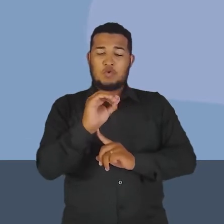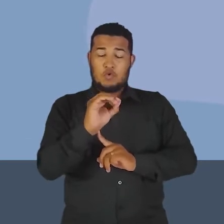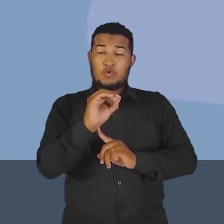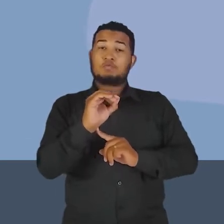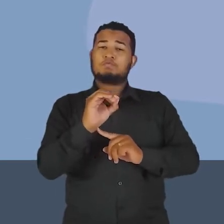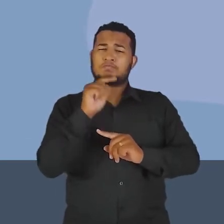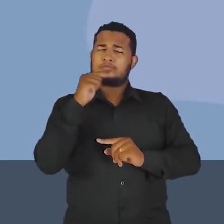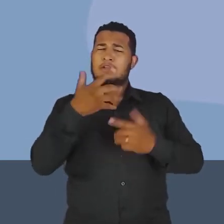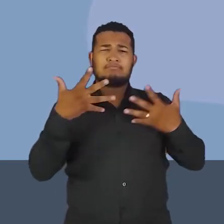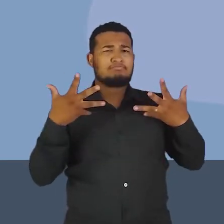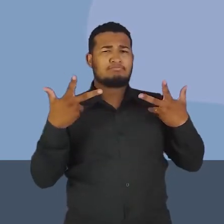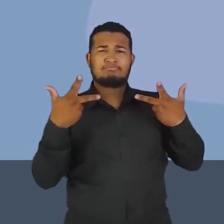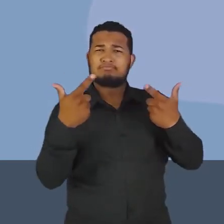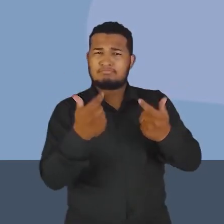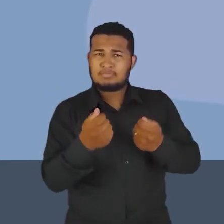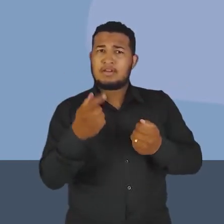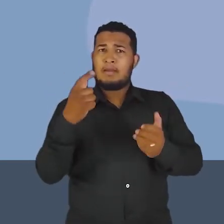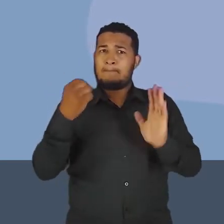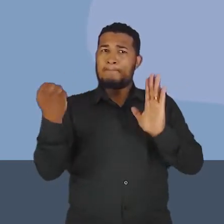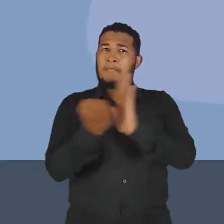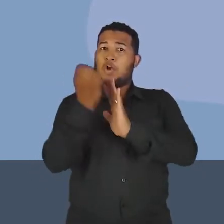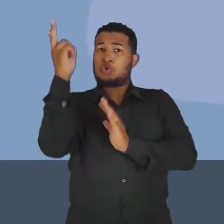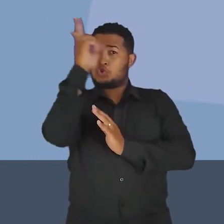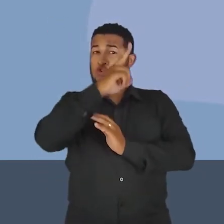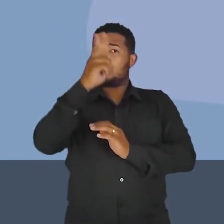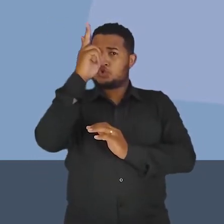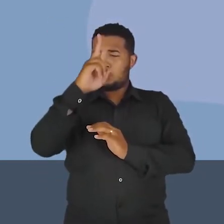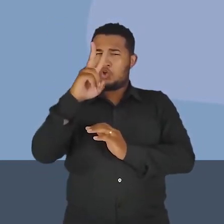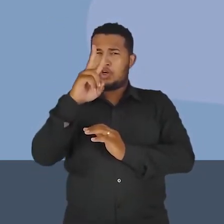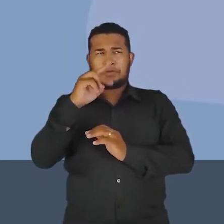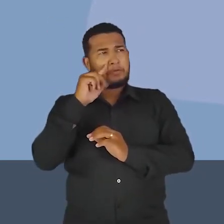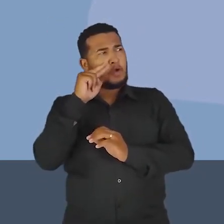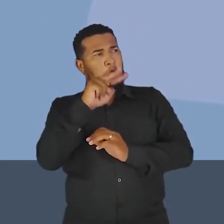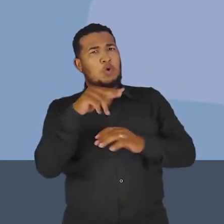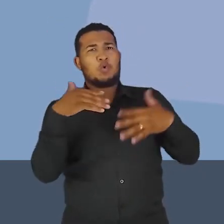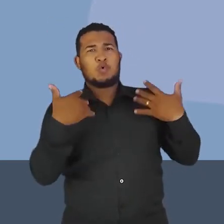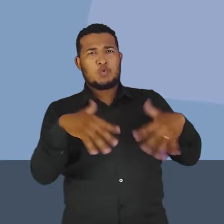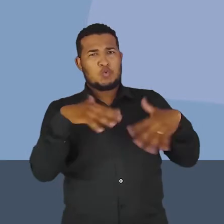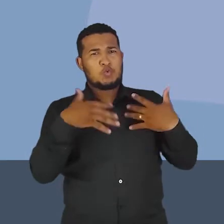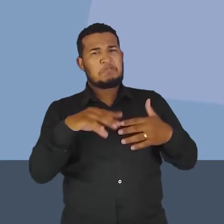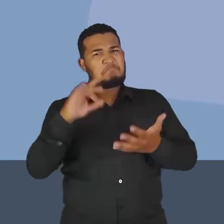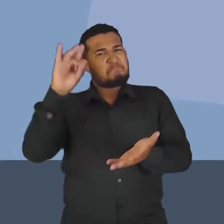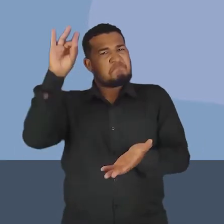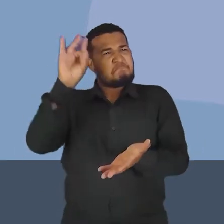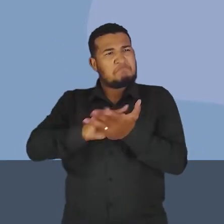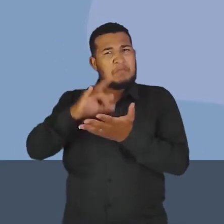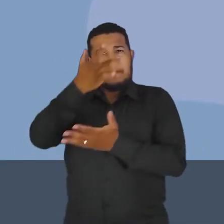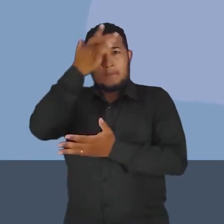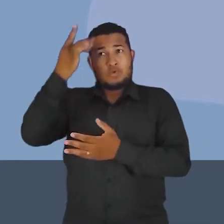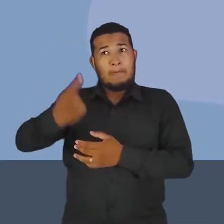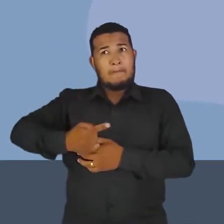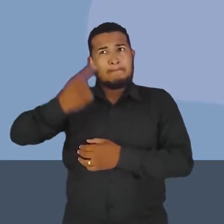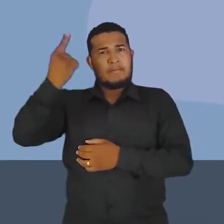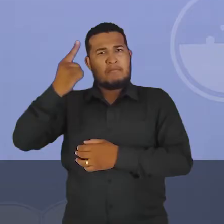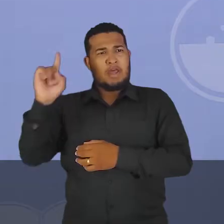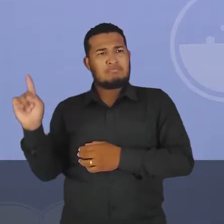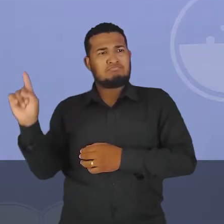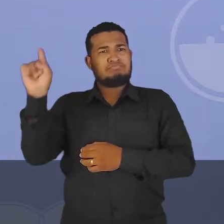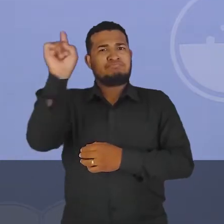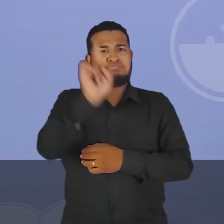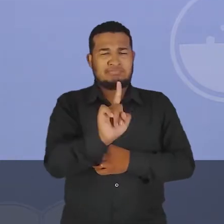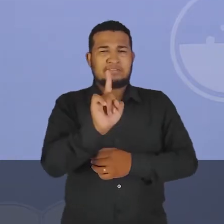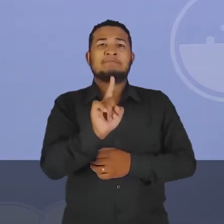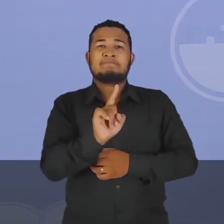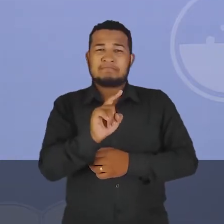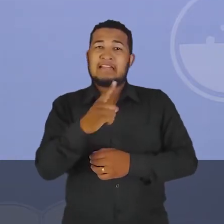monumento maravilhoso, histórico. E aí você vai falar assim, caramba, foi erguida pelo primeiro donatário. Pois é, está